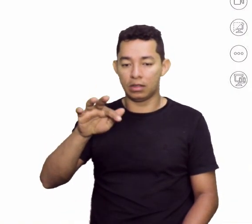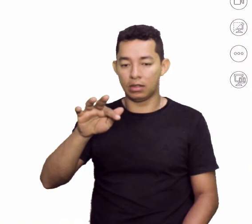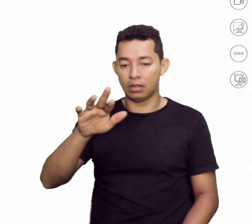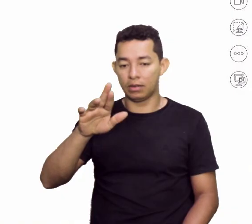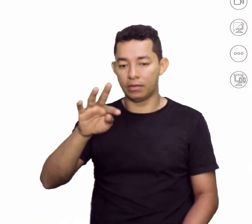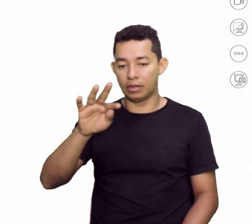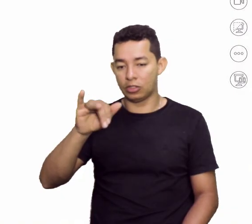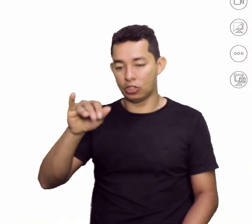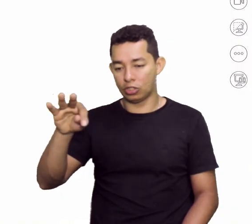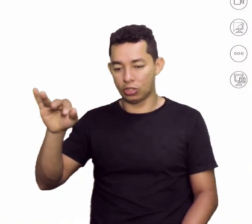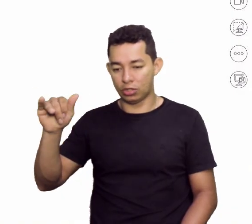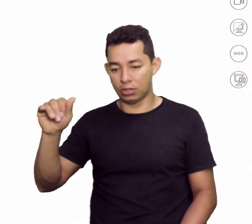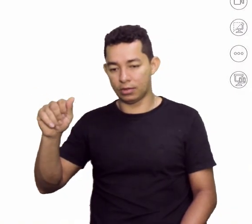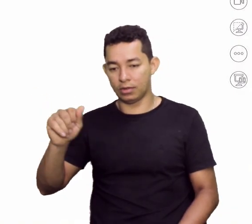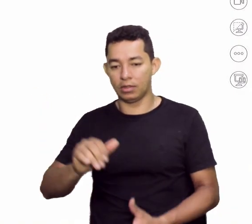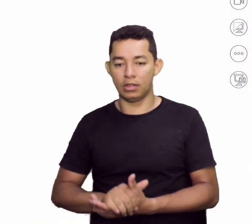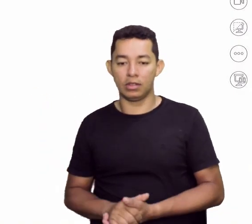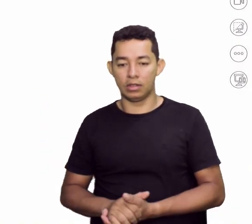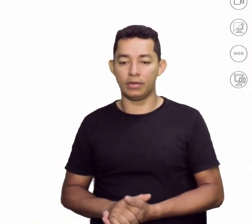Nefertiti